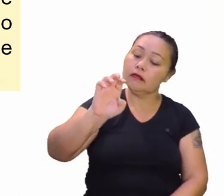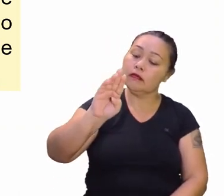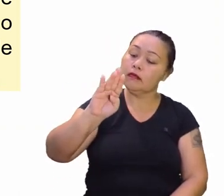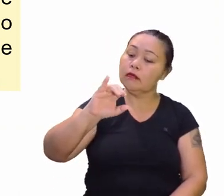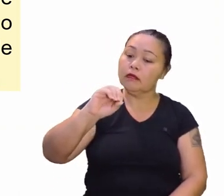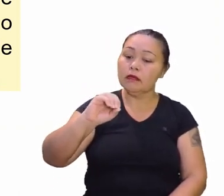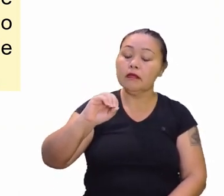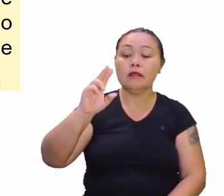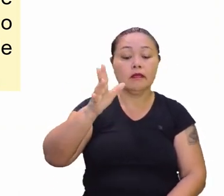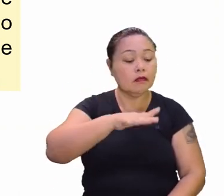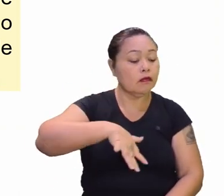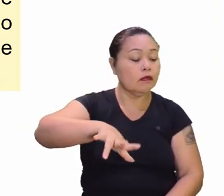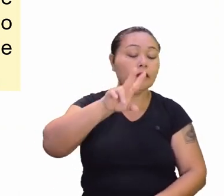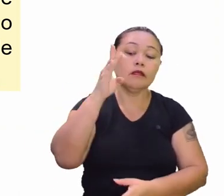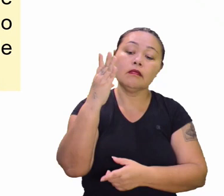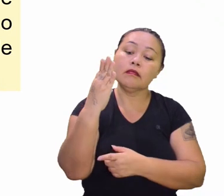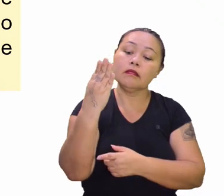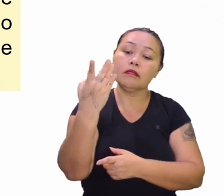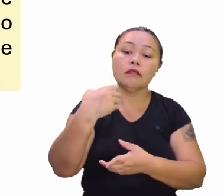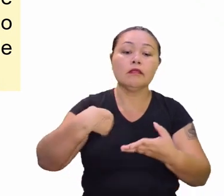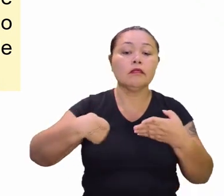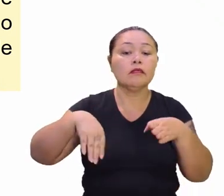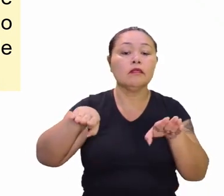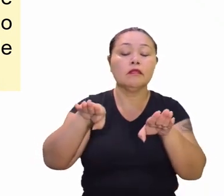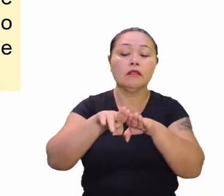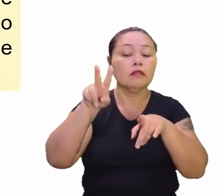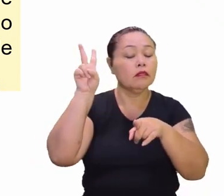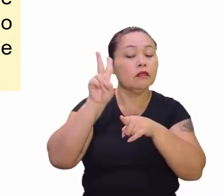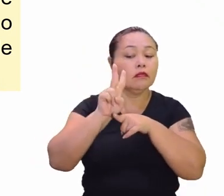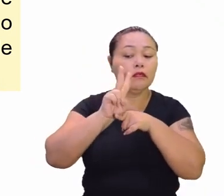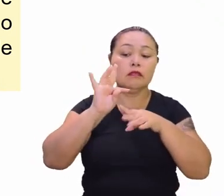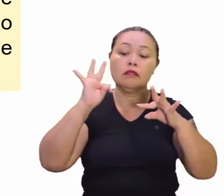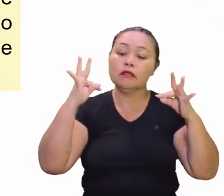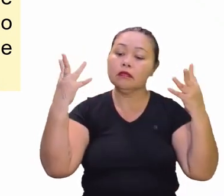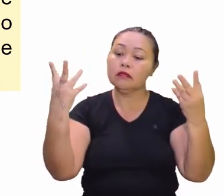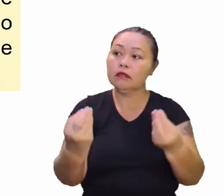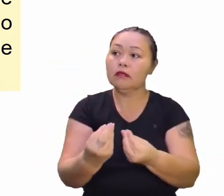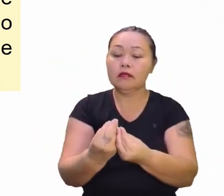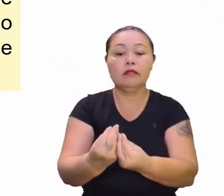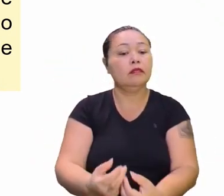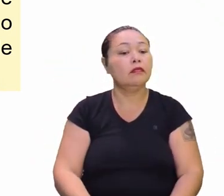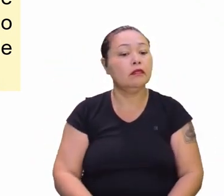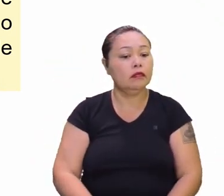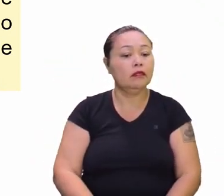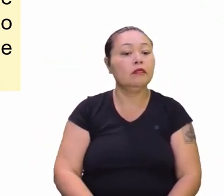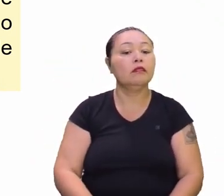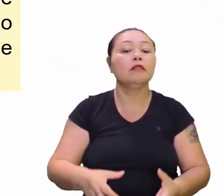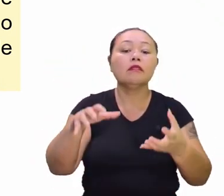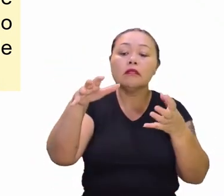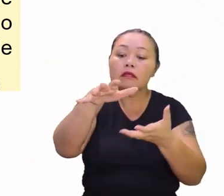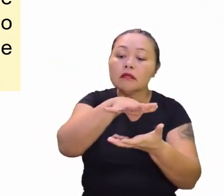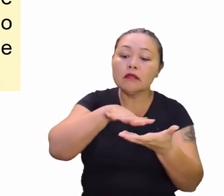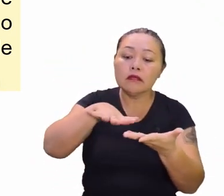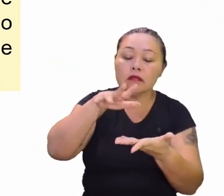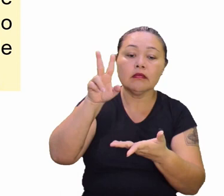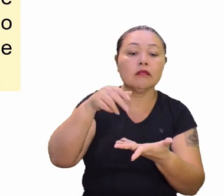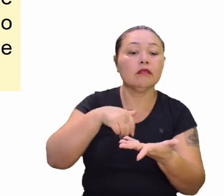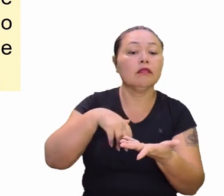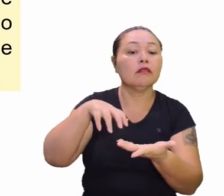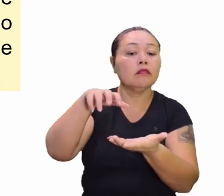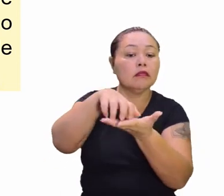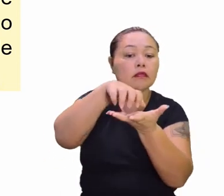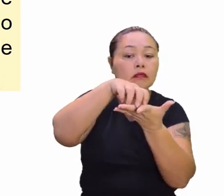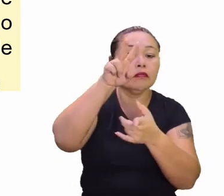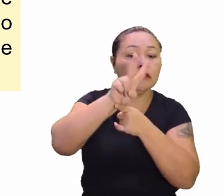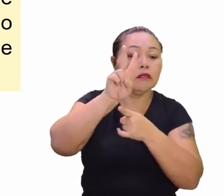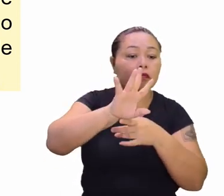reservas biológicas. Elas também são de proteção integral. São unidades de